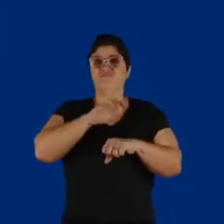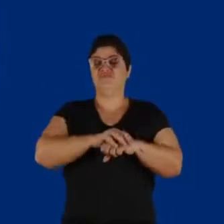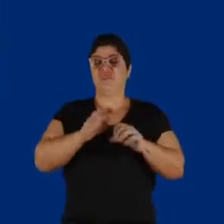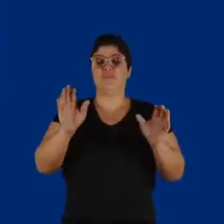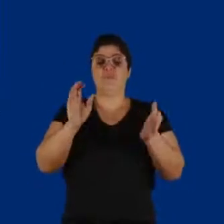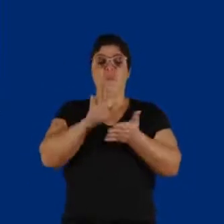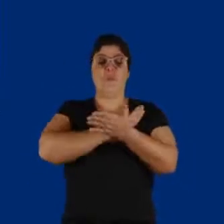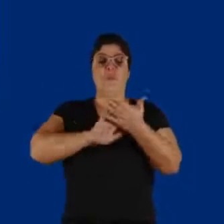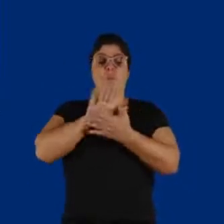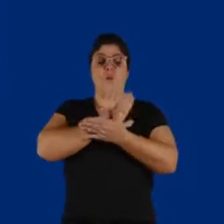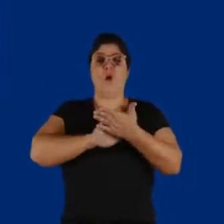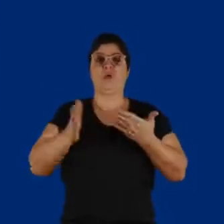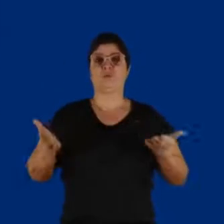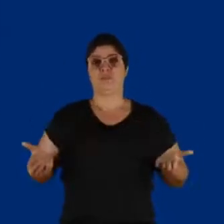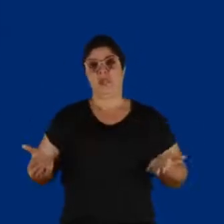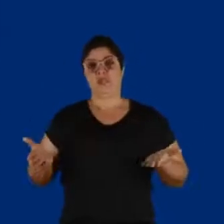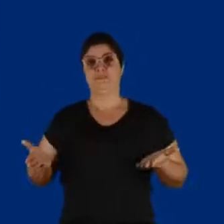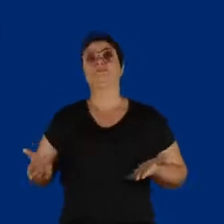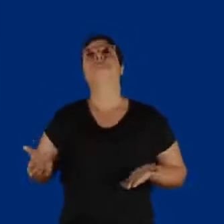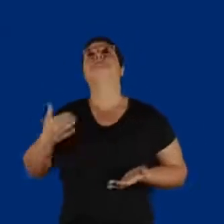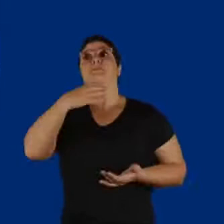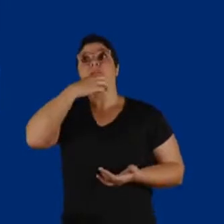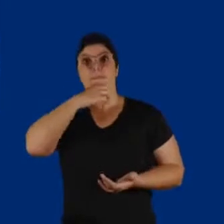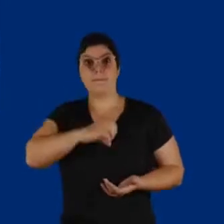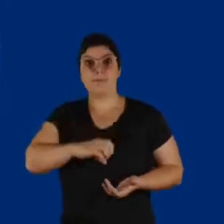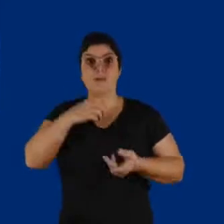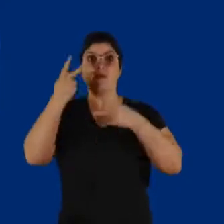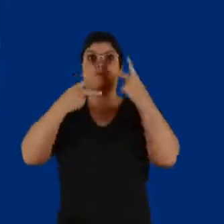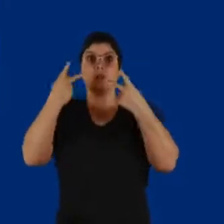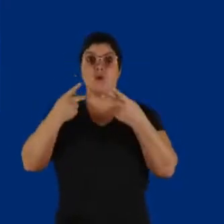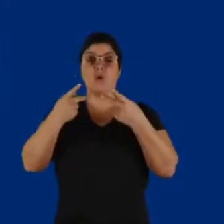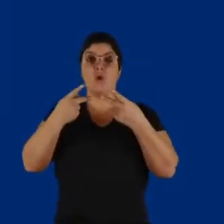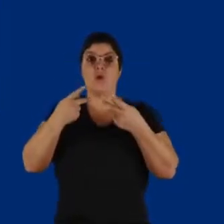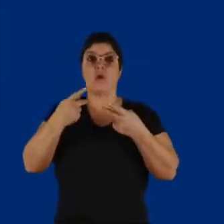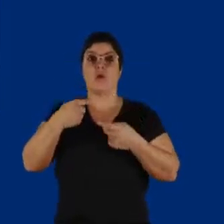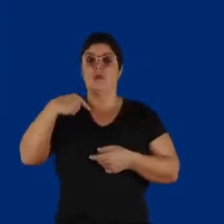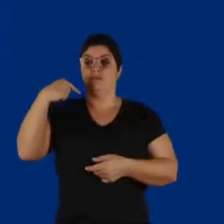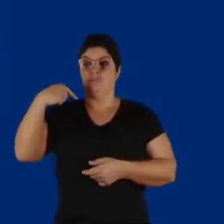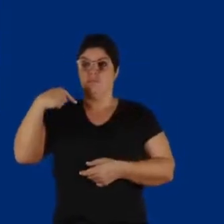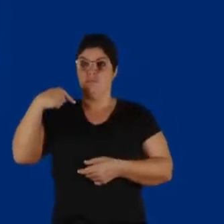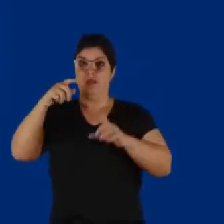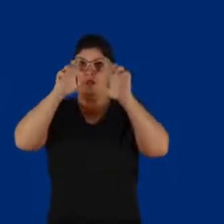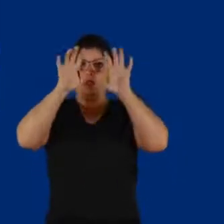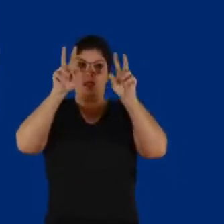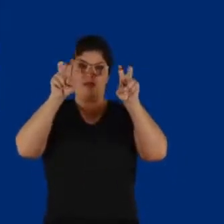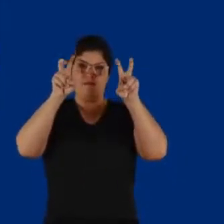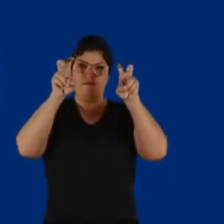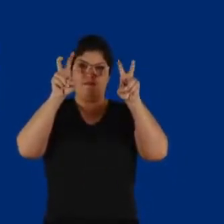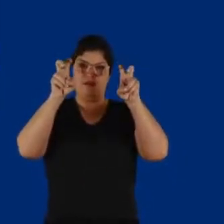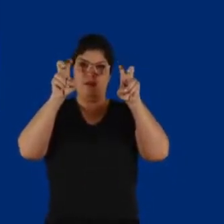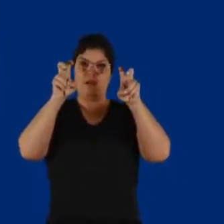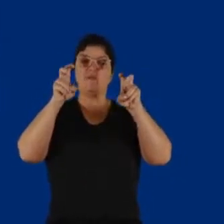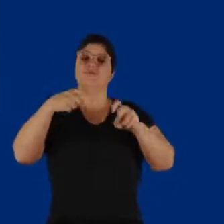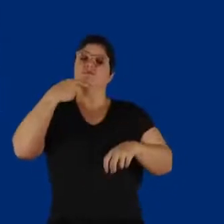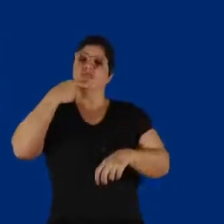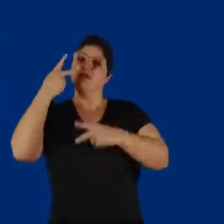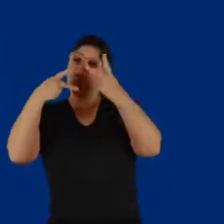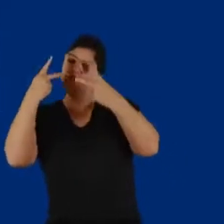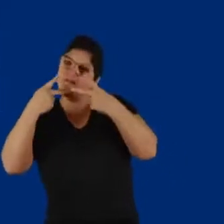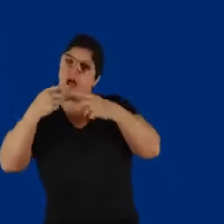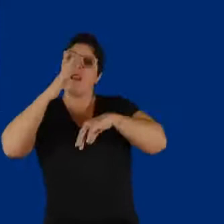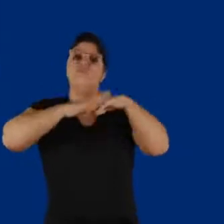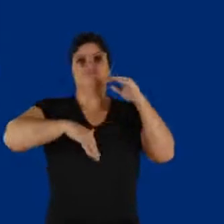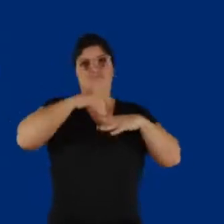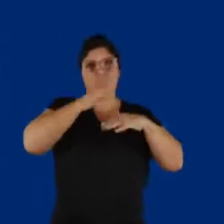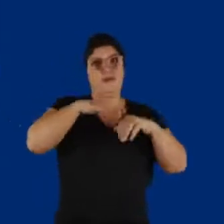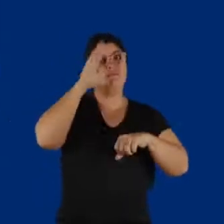né? O próprio Paulo Freire fala que o seu discurso seja a sua prática e que a sua prática seja o seu discurso. Então, nesse